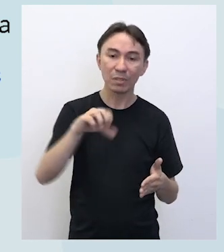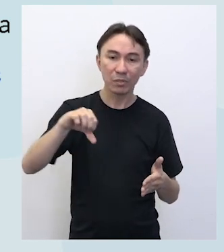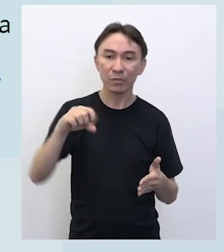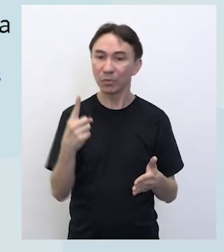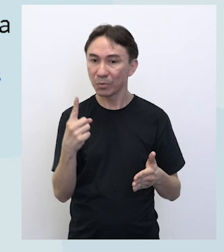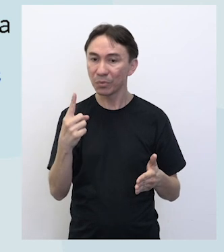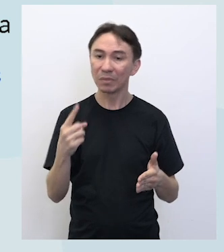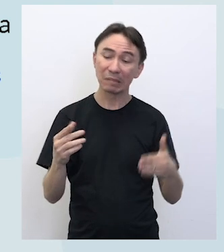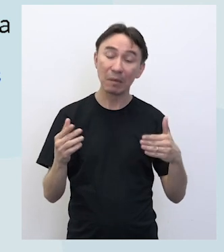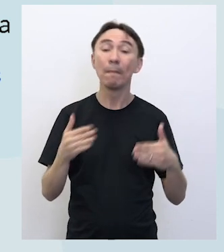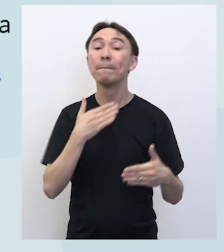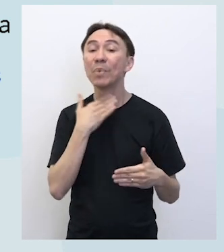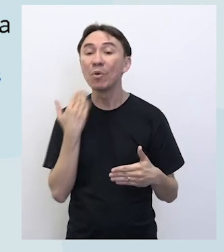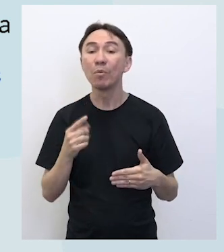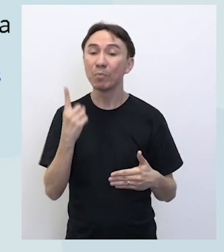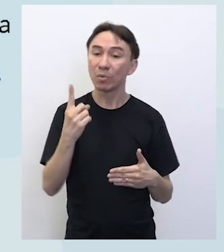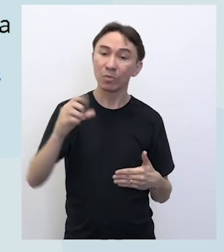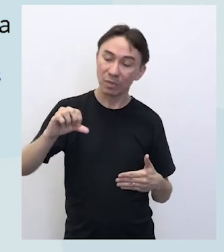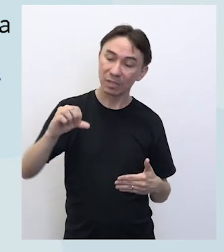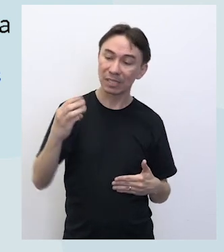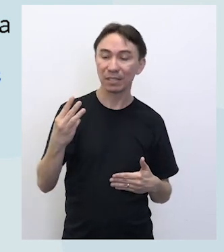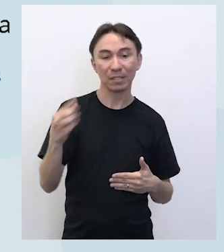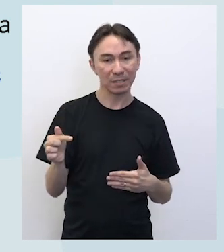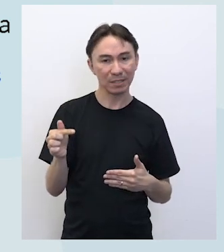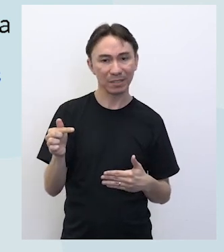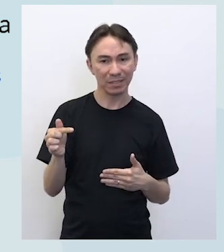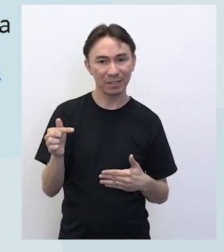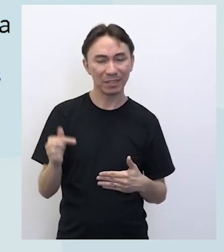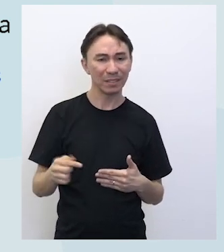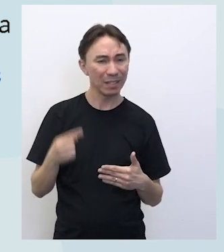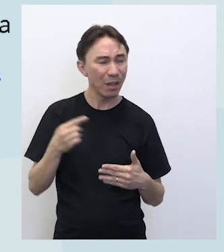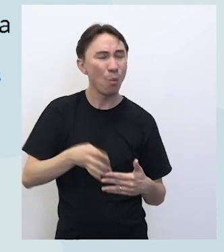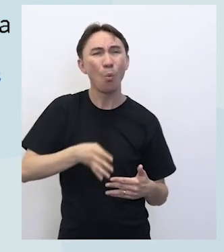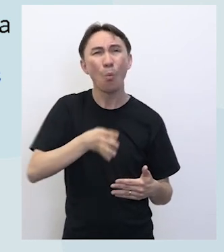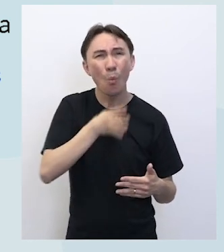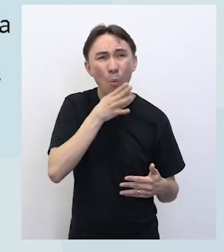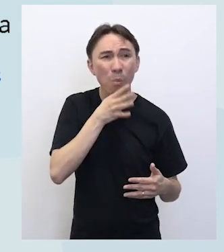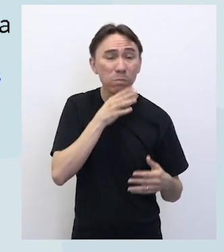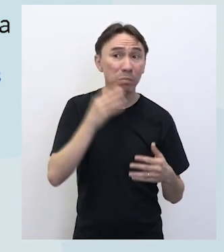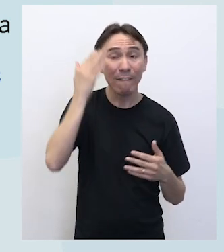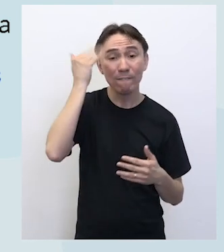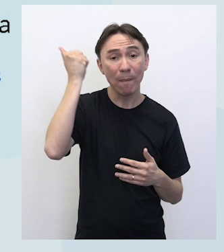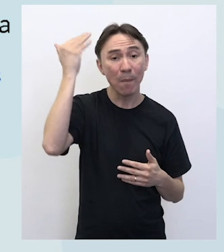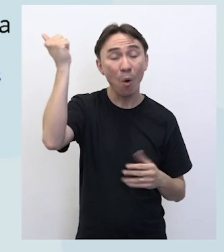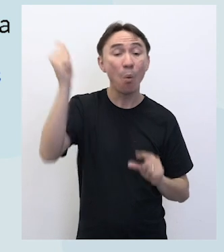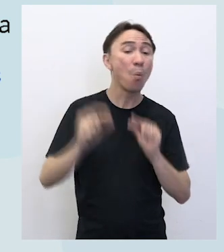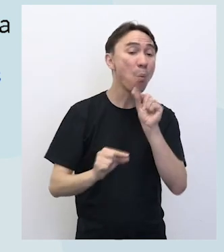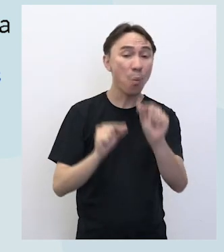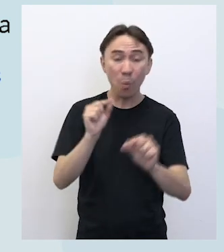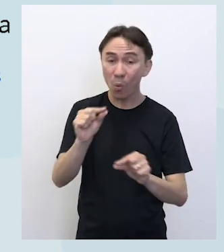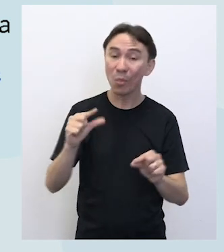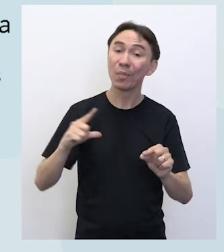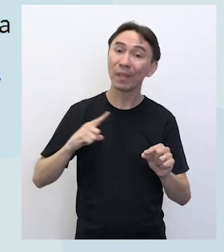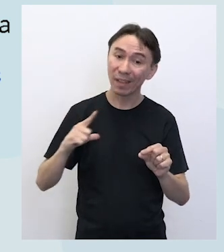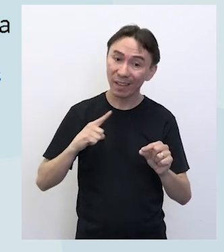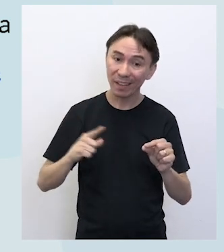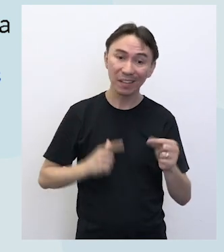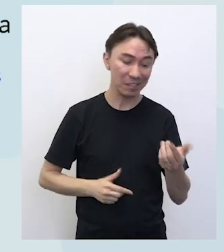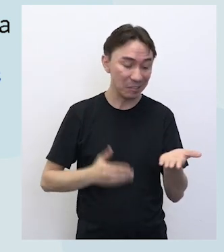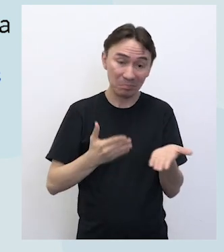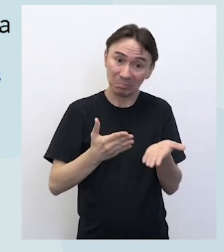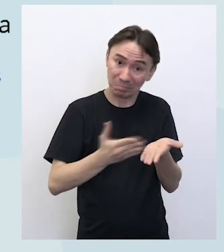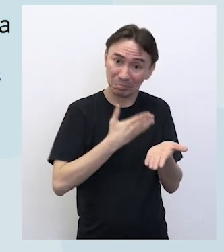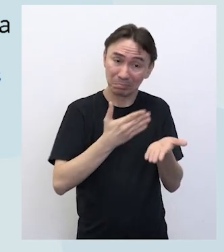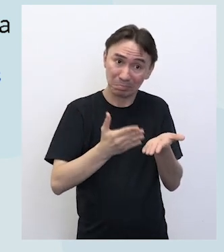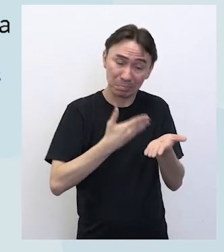ele morre em 1937. O Gramsci é muito conhecido pela sua obra bastante extensa,